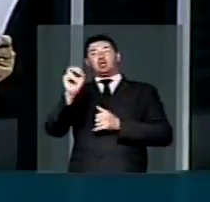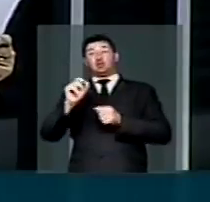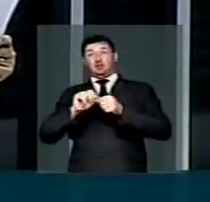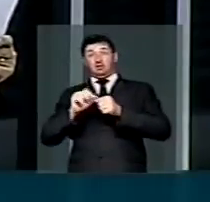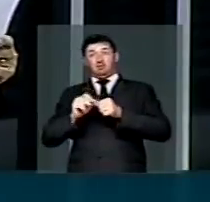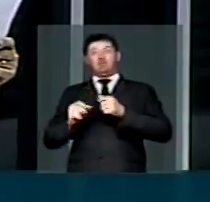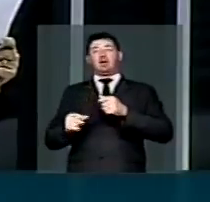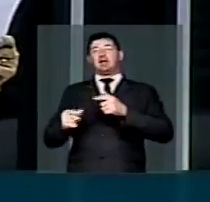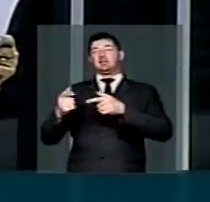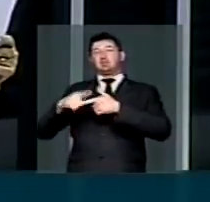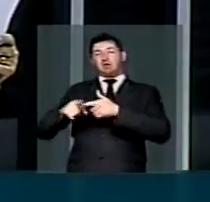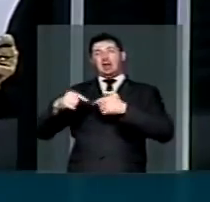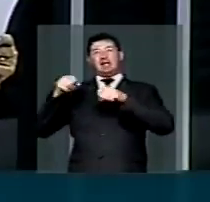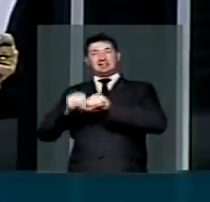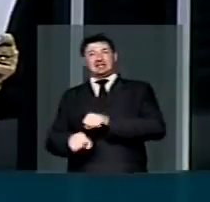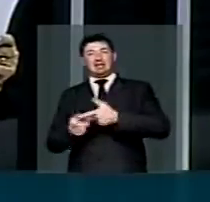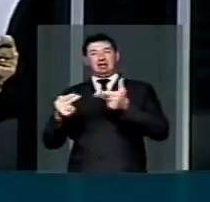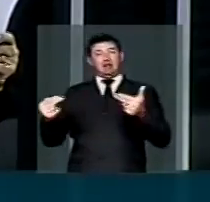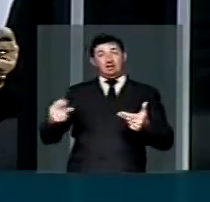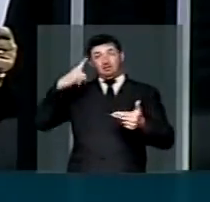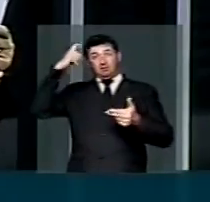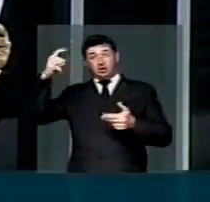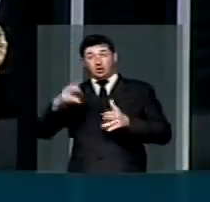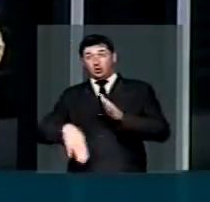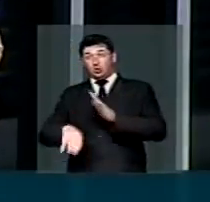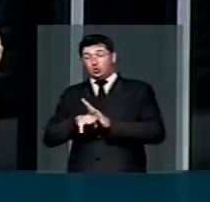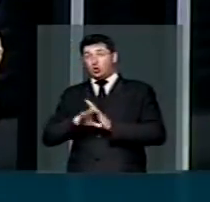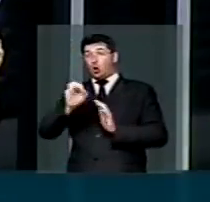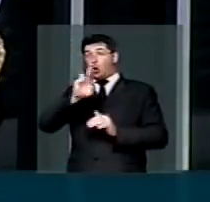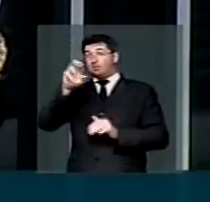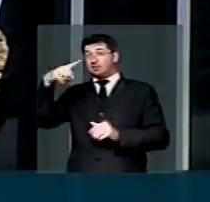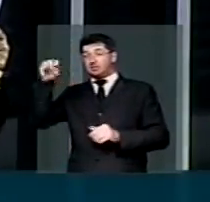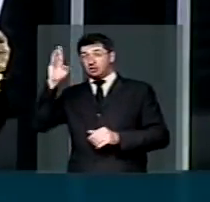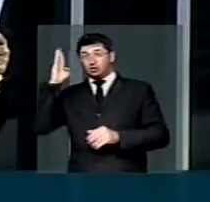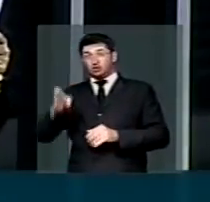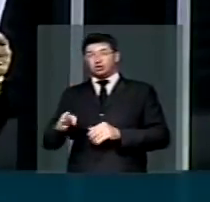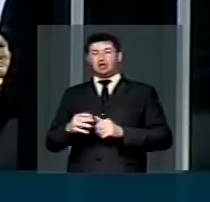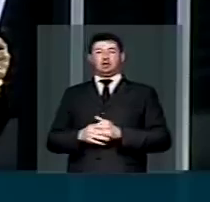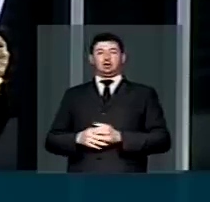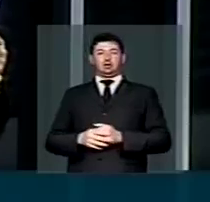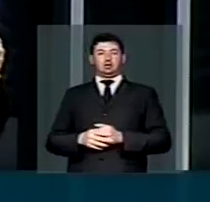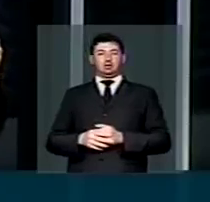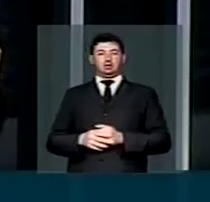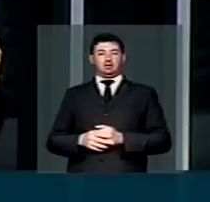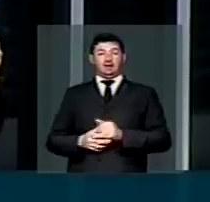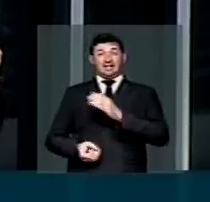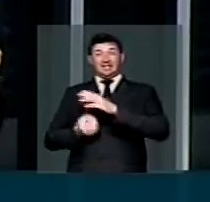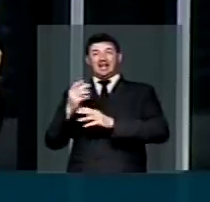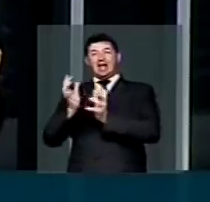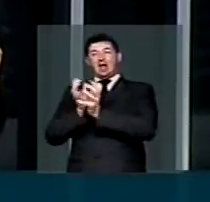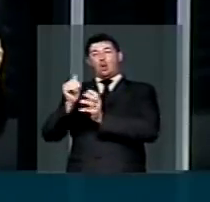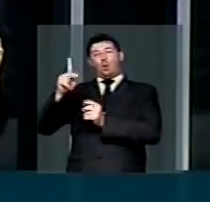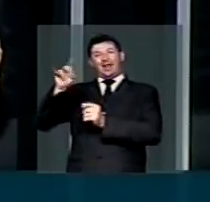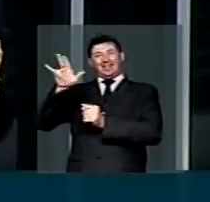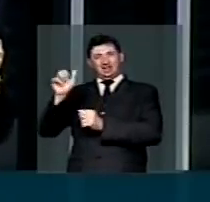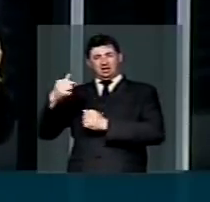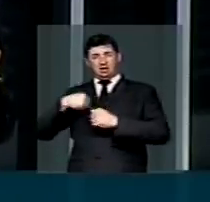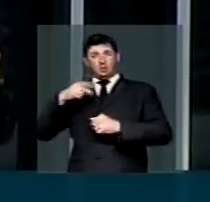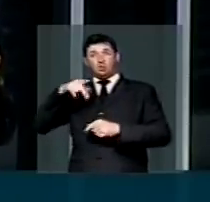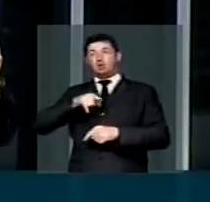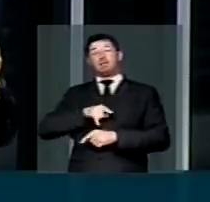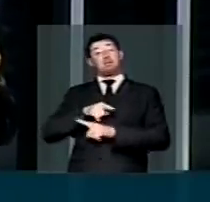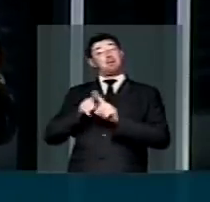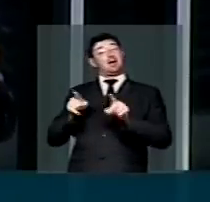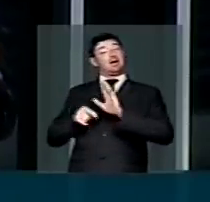de contravenção, muitas vezes vinculados aos crimes de corrupção ativa, passiva, formação de quadrilha, entre outros. Eu